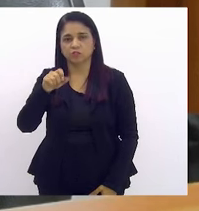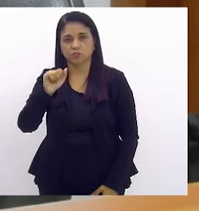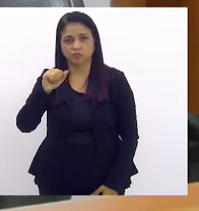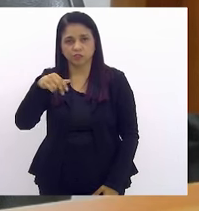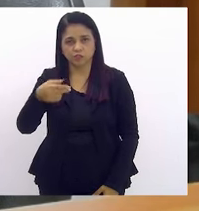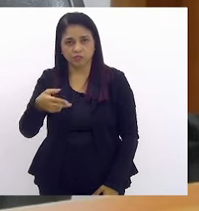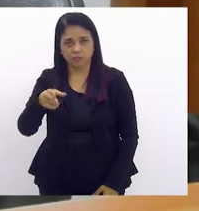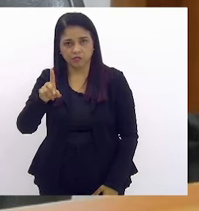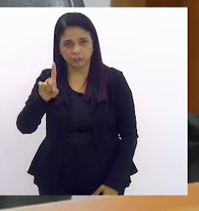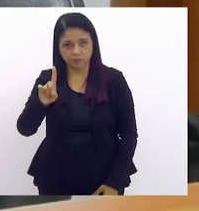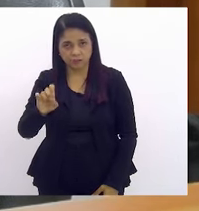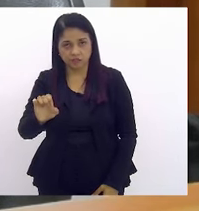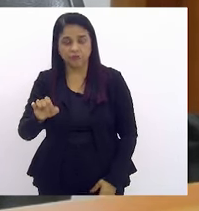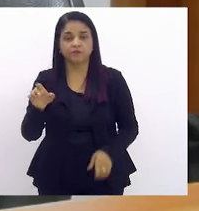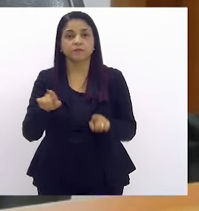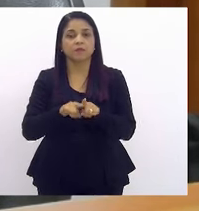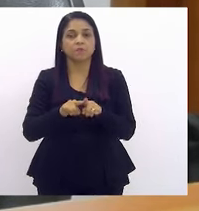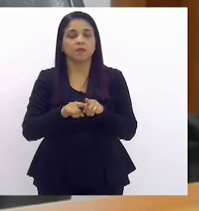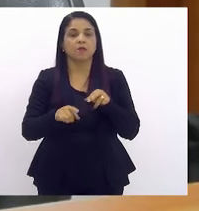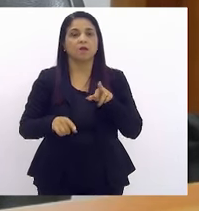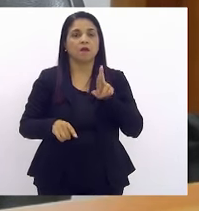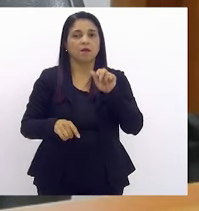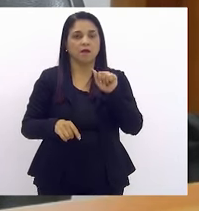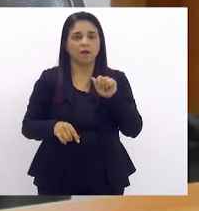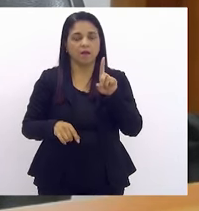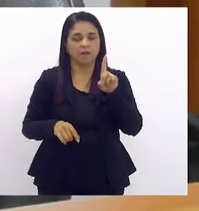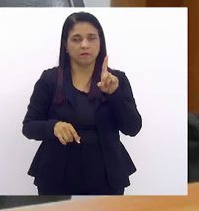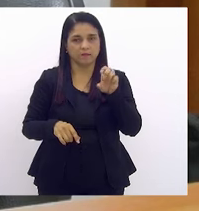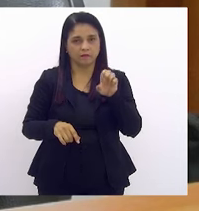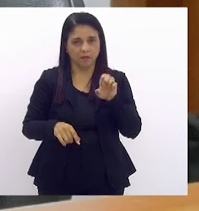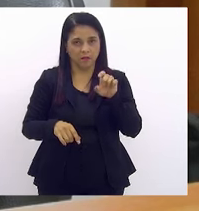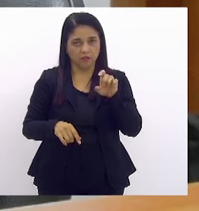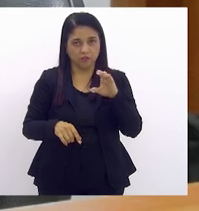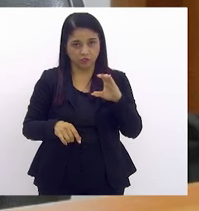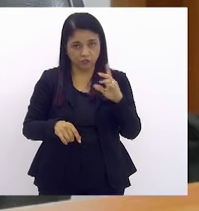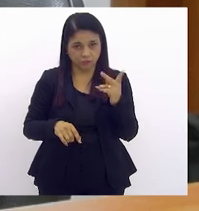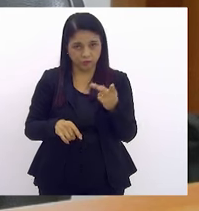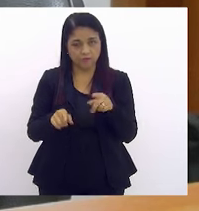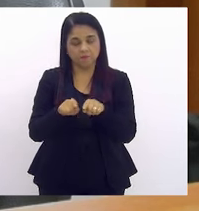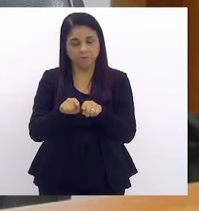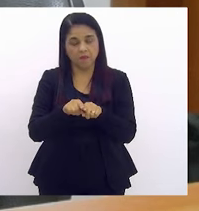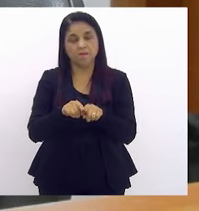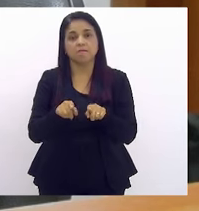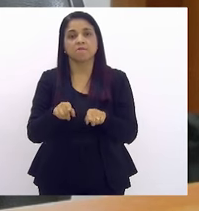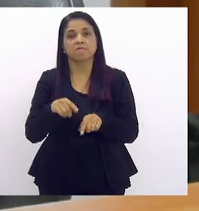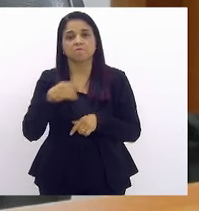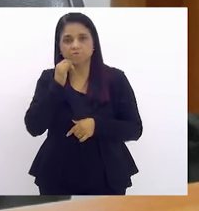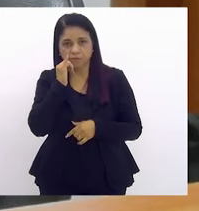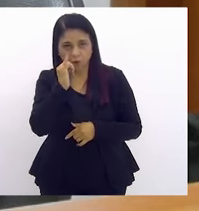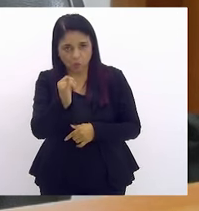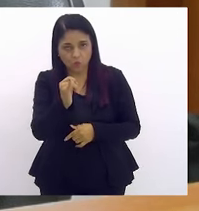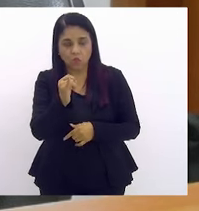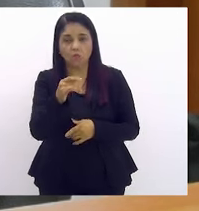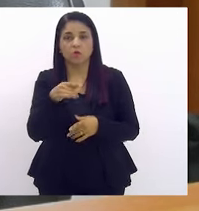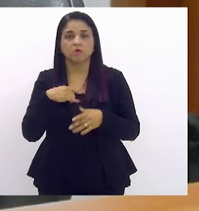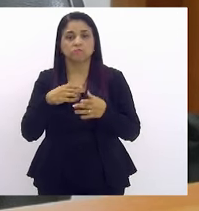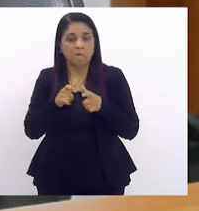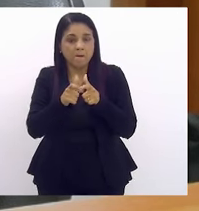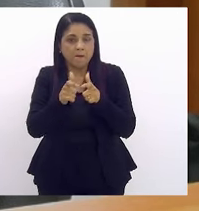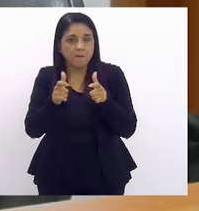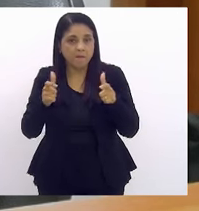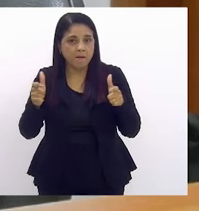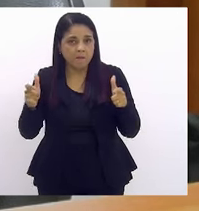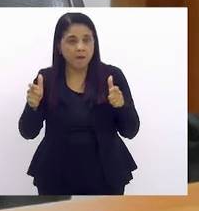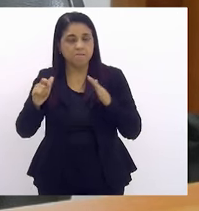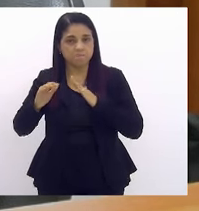falou, o vereador Radesh também fez uso da palavra no início dessa audiência, a gente tem um crescimento exacerbado e